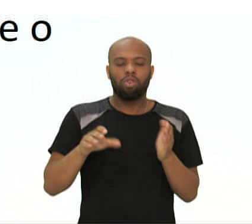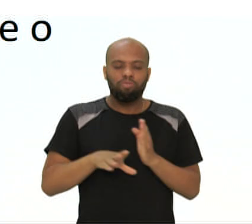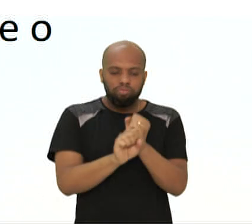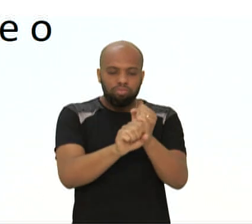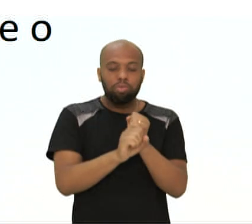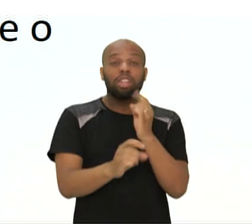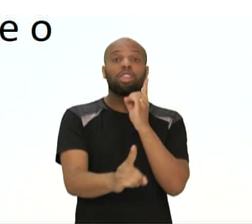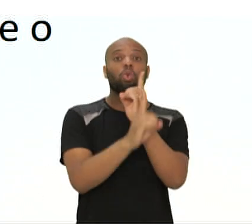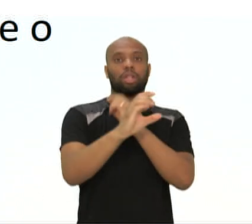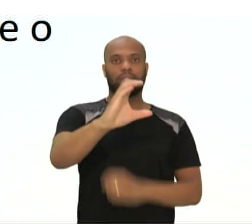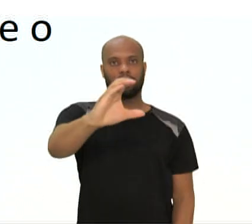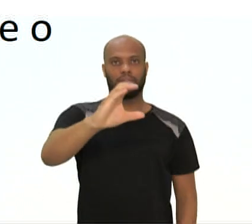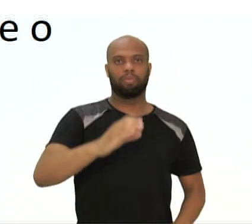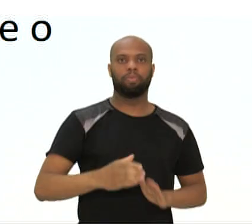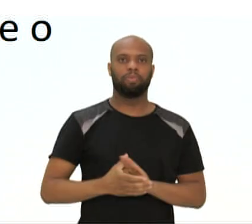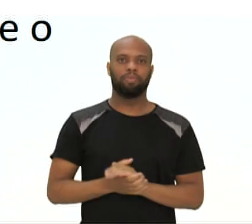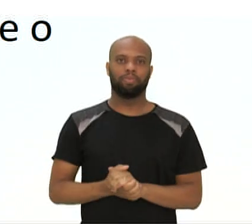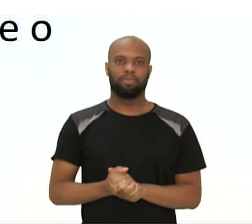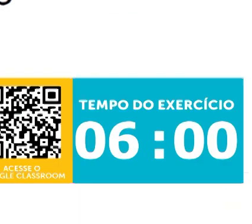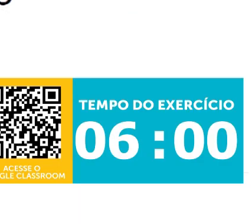cálculo do valor de C.